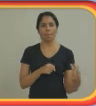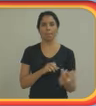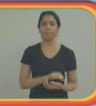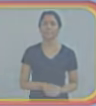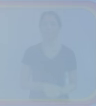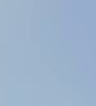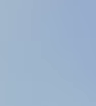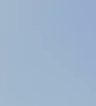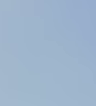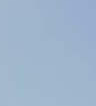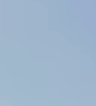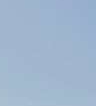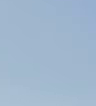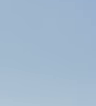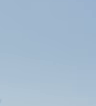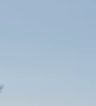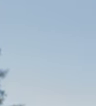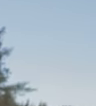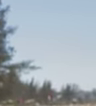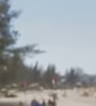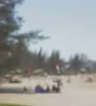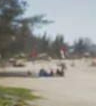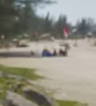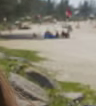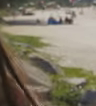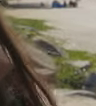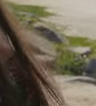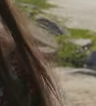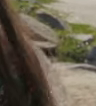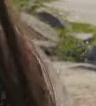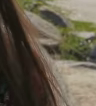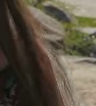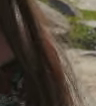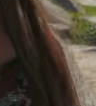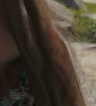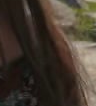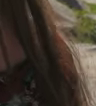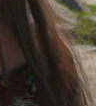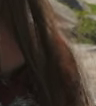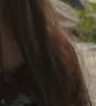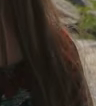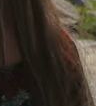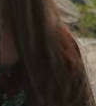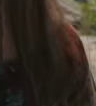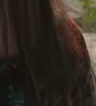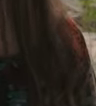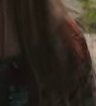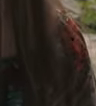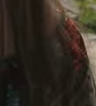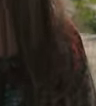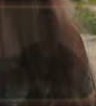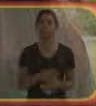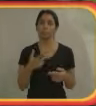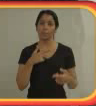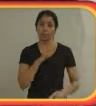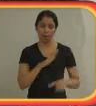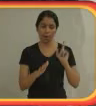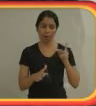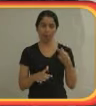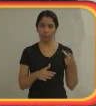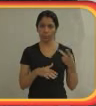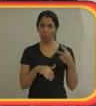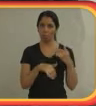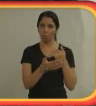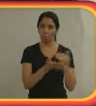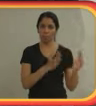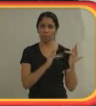se somar. Sol brilha. No calçadão à beira-mar, casal se beija. Antes da gente começar a